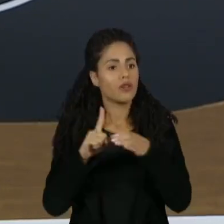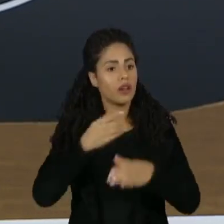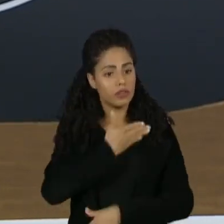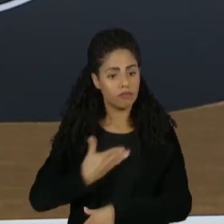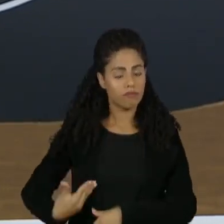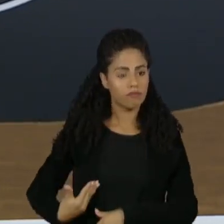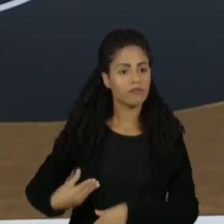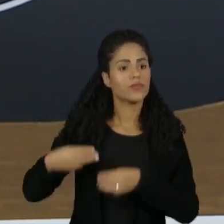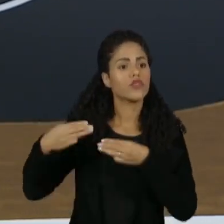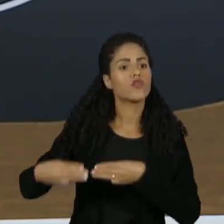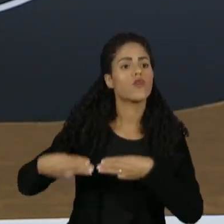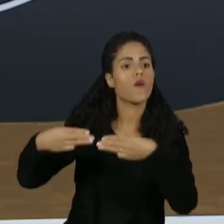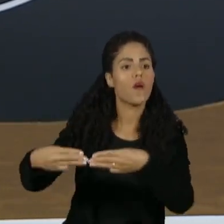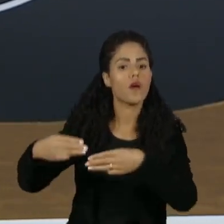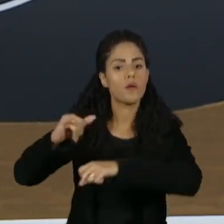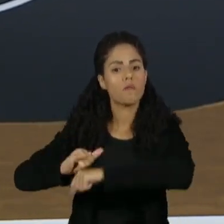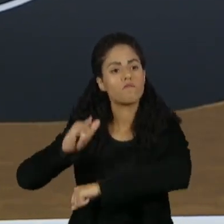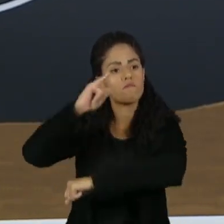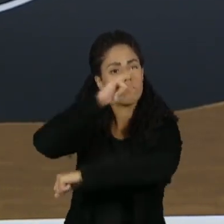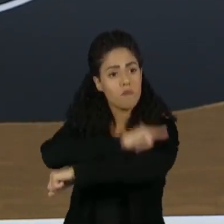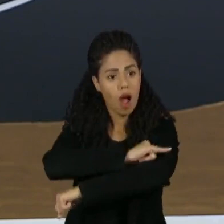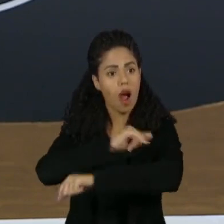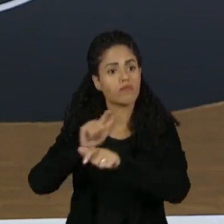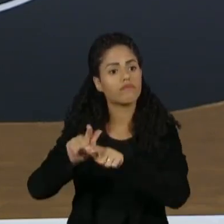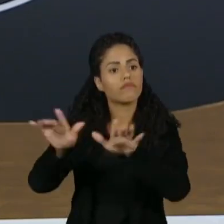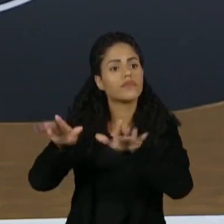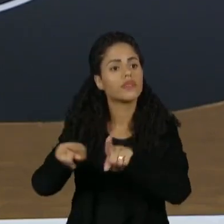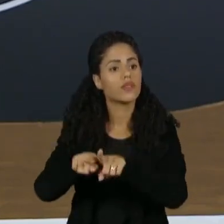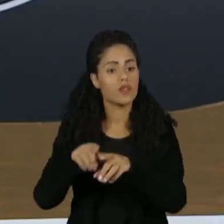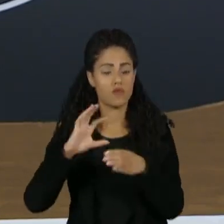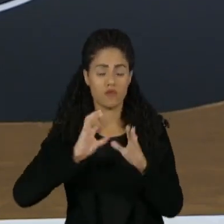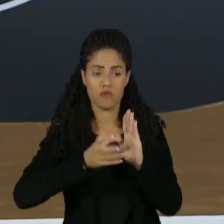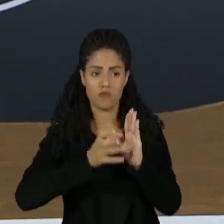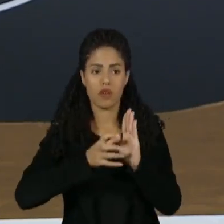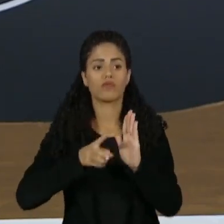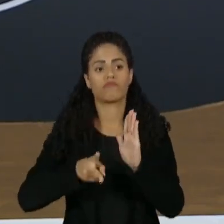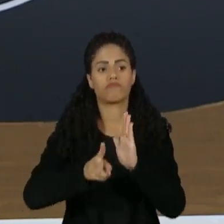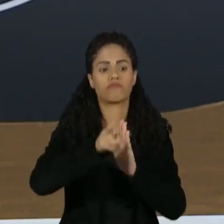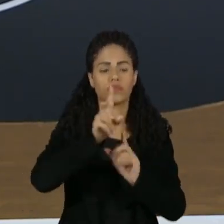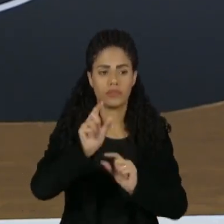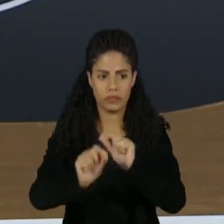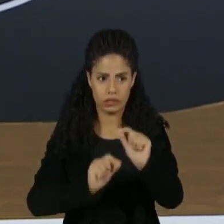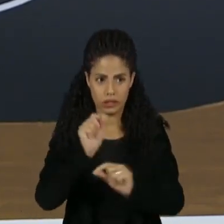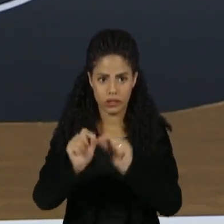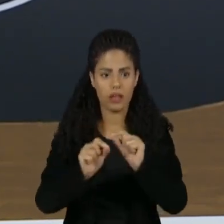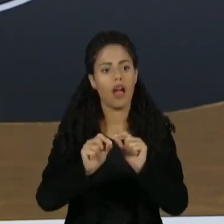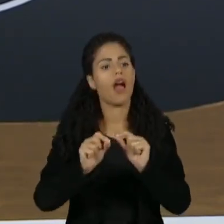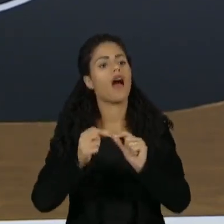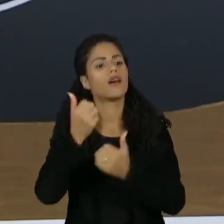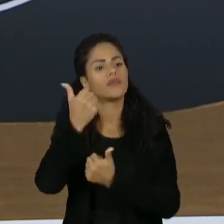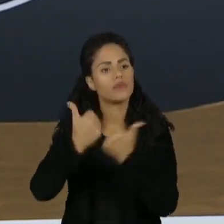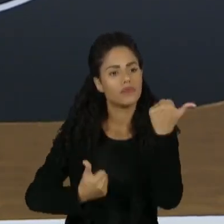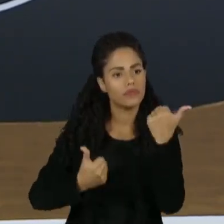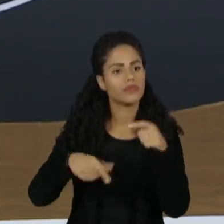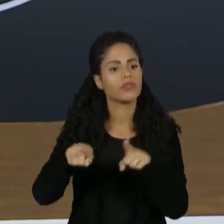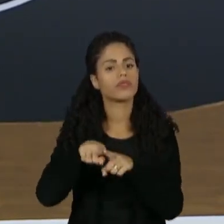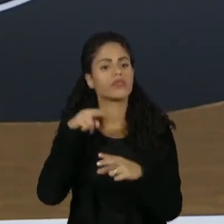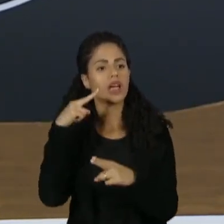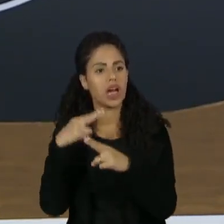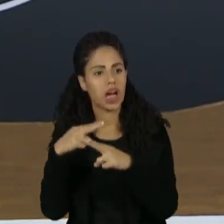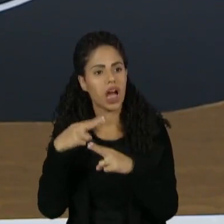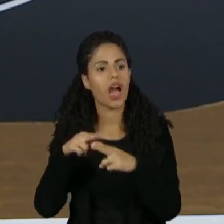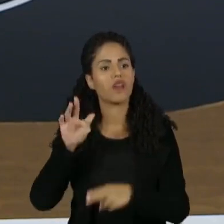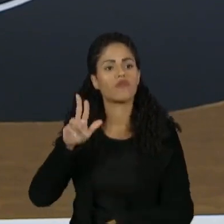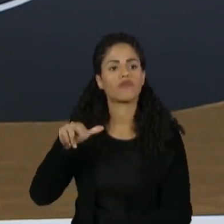com o ministério de portos e aeroportos o partido ainda deve receber aí vice-presidências da Caixa tem